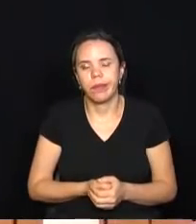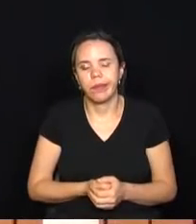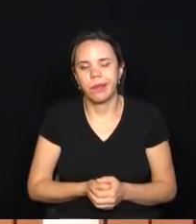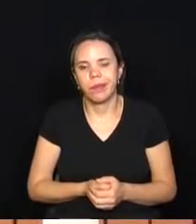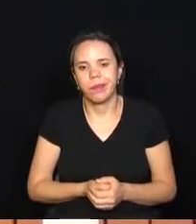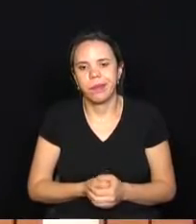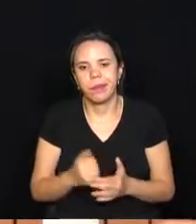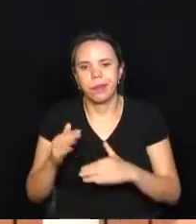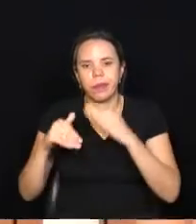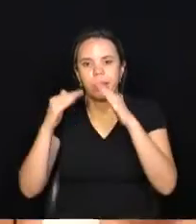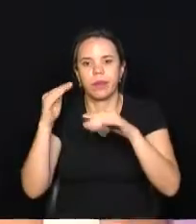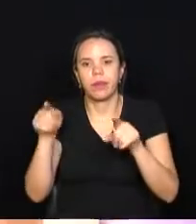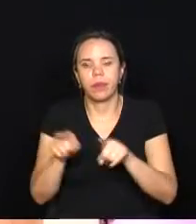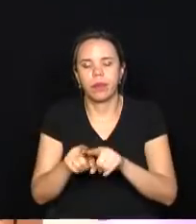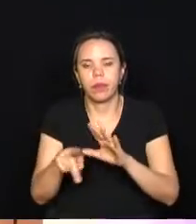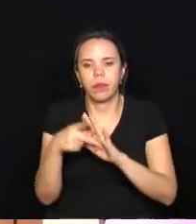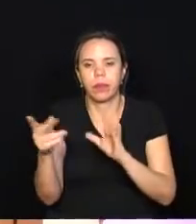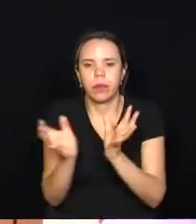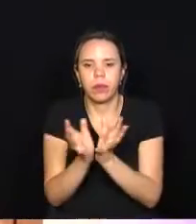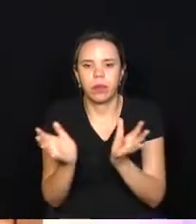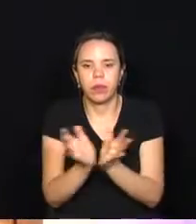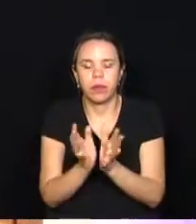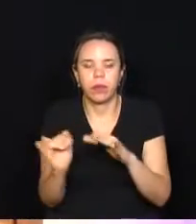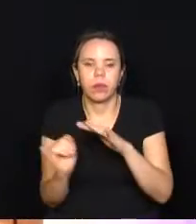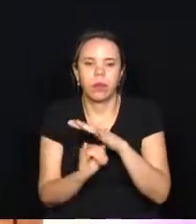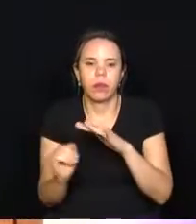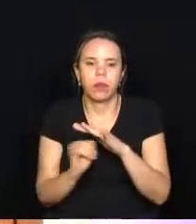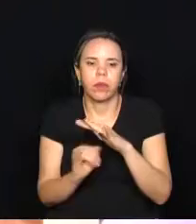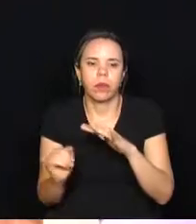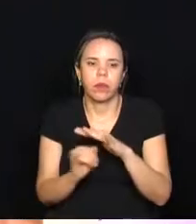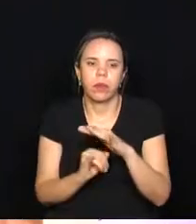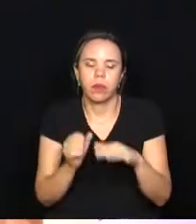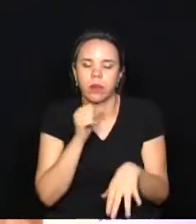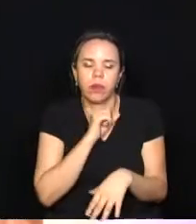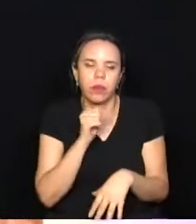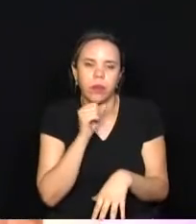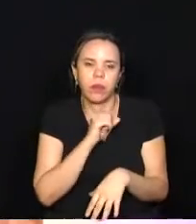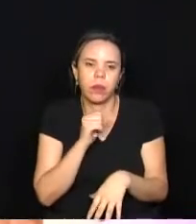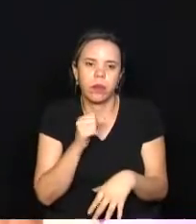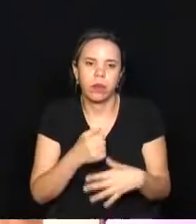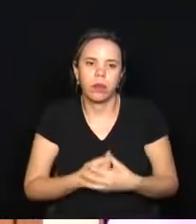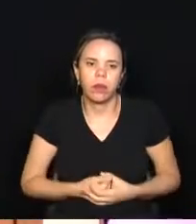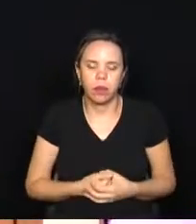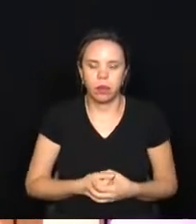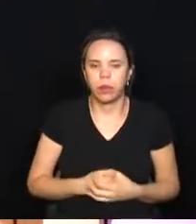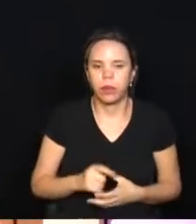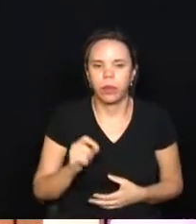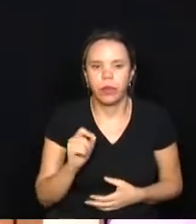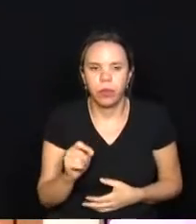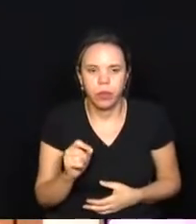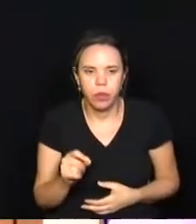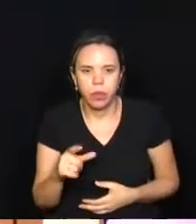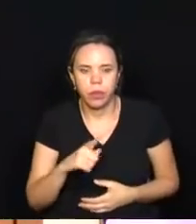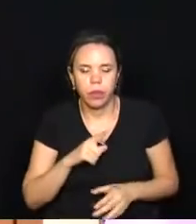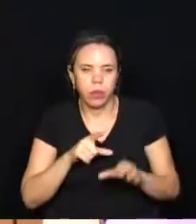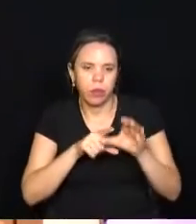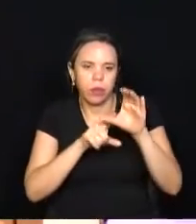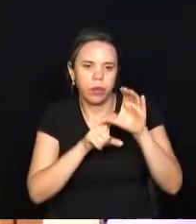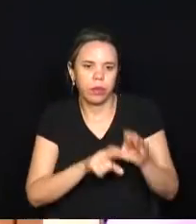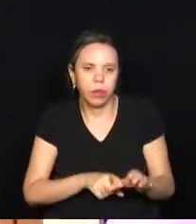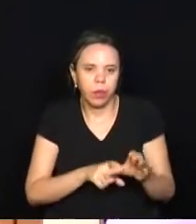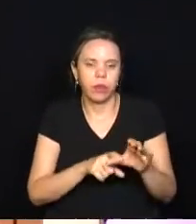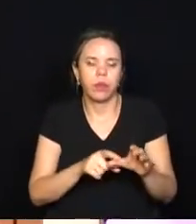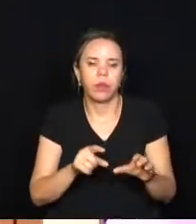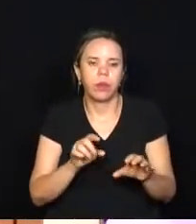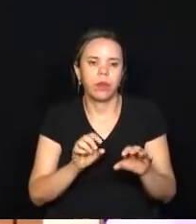acabam desenvolvendo na própria comunidade uma instituição de longa permanência, entendeu? E que você depende, e que você